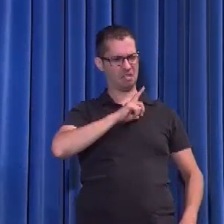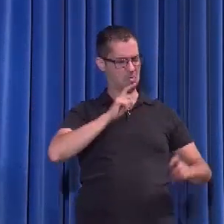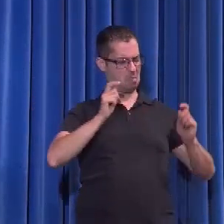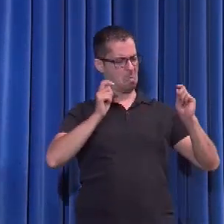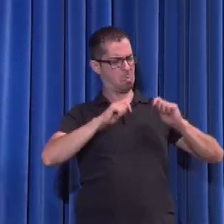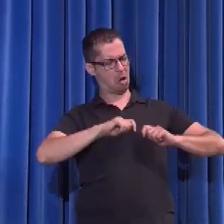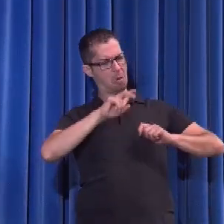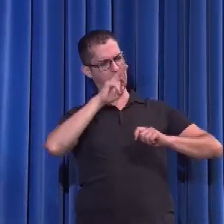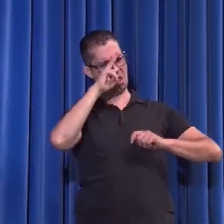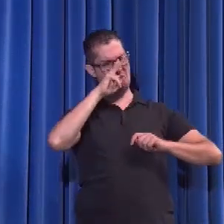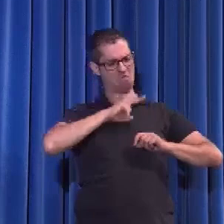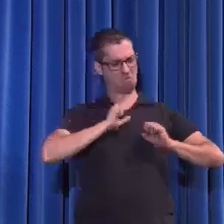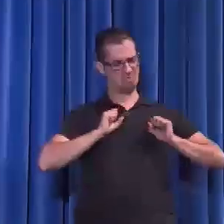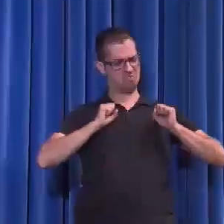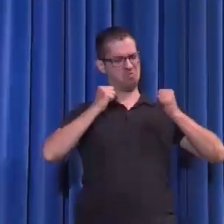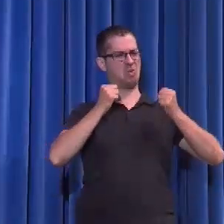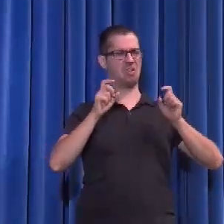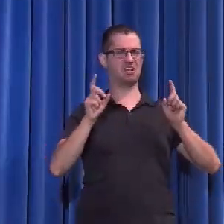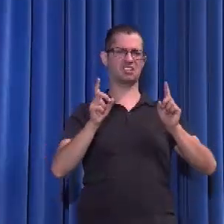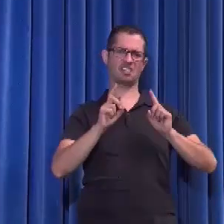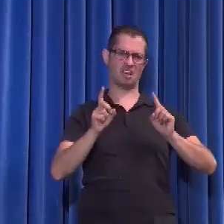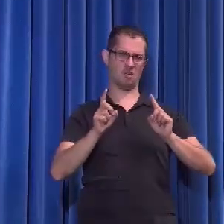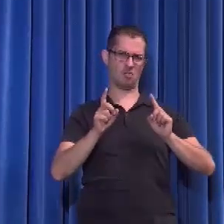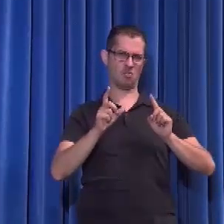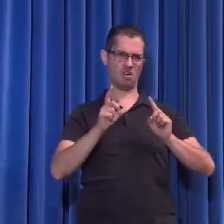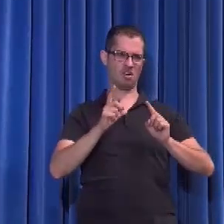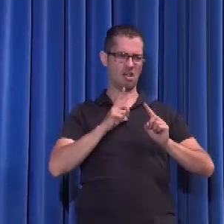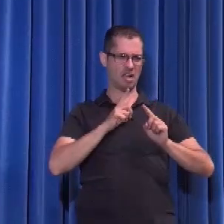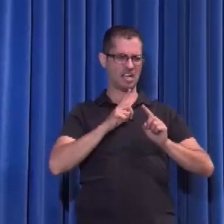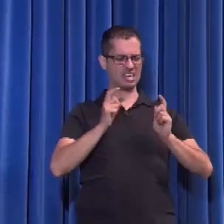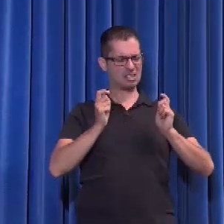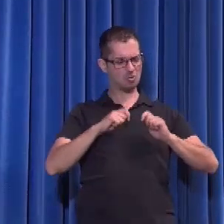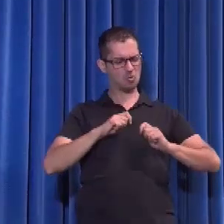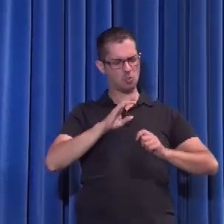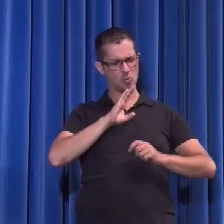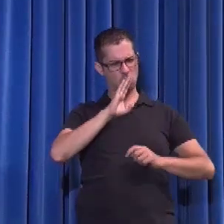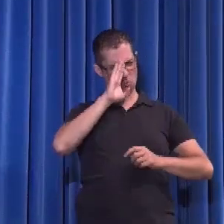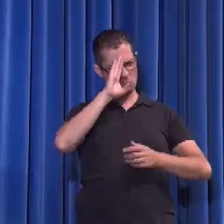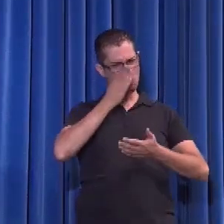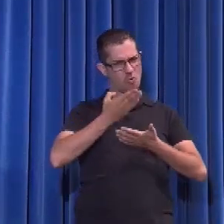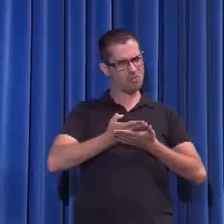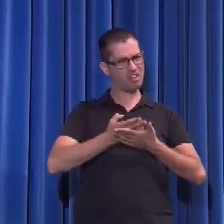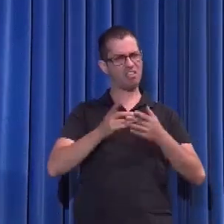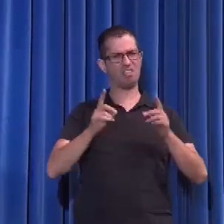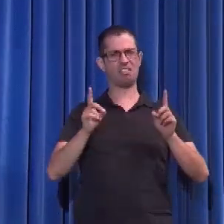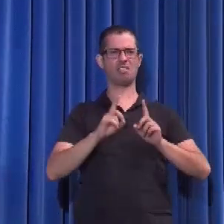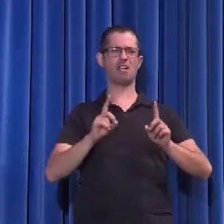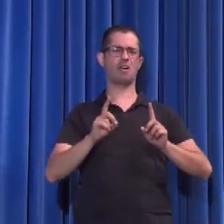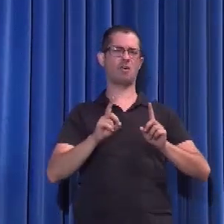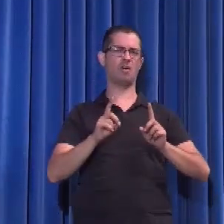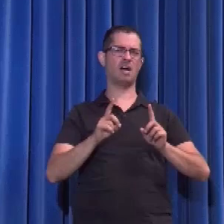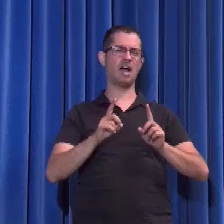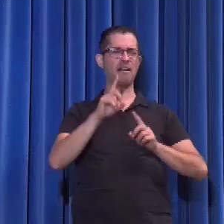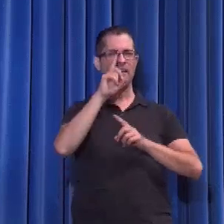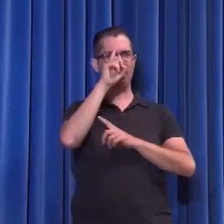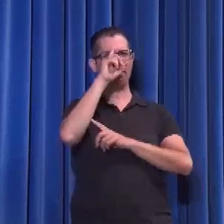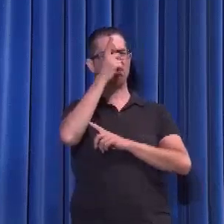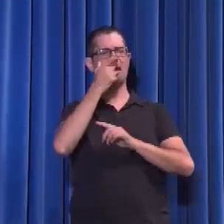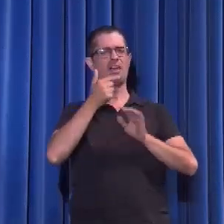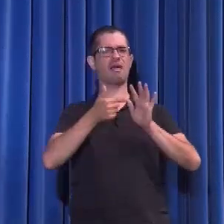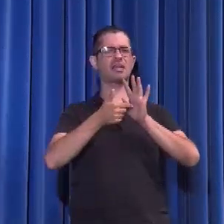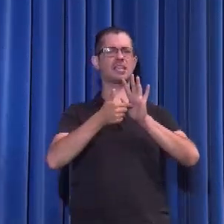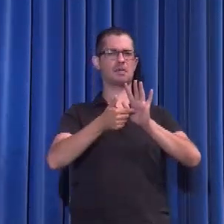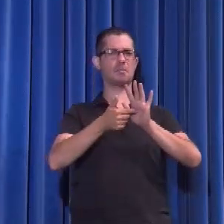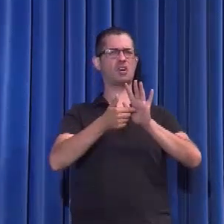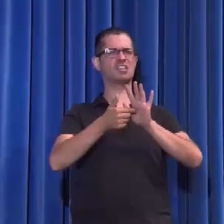nisso. Não se apoie nisso. Aquela ideia de determinação, determine a